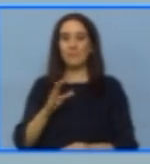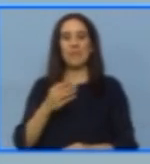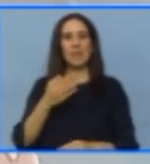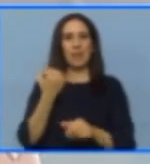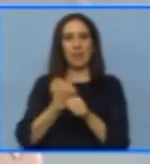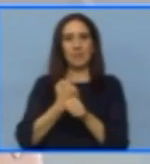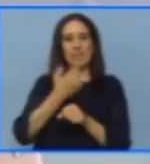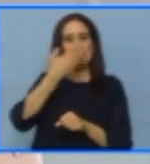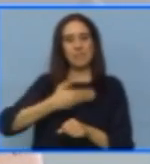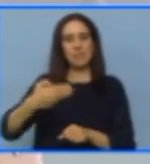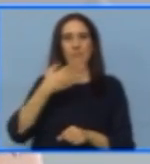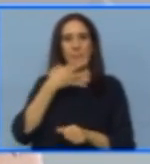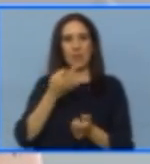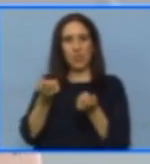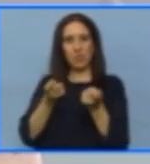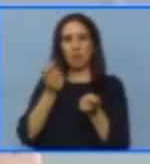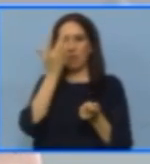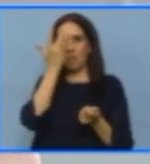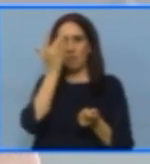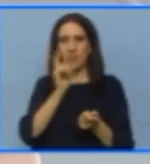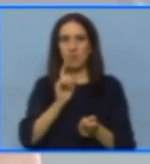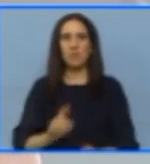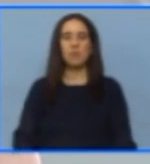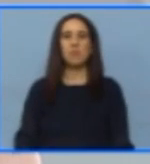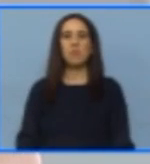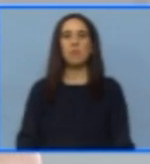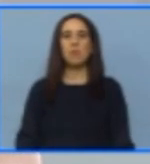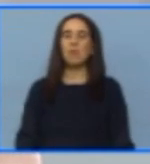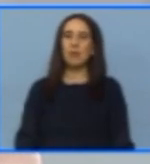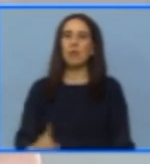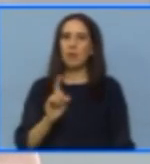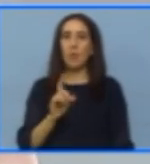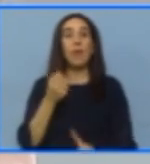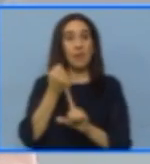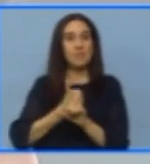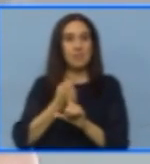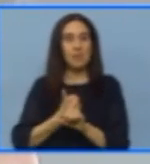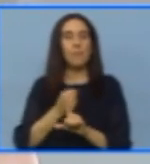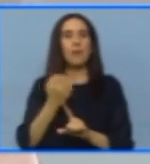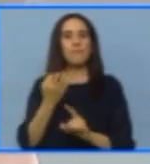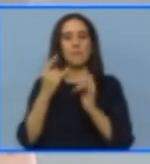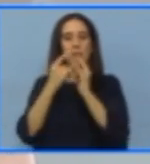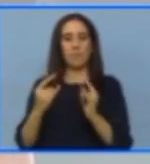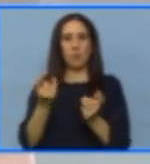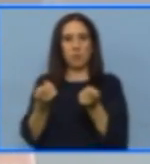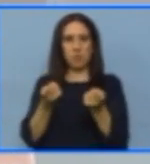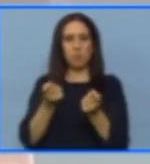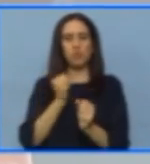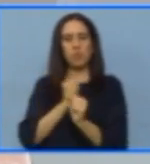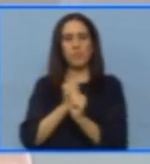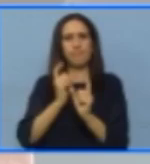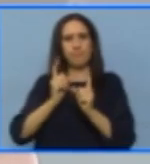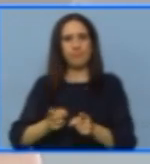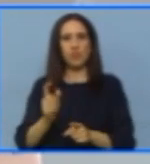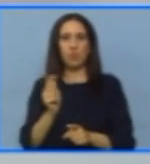semana não deve ser tarefa fácil. Não, é desafiante. Embora a organização do acampamento, que já começou a trabalhar há